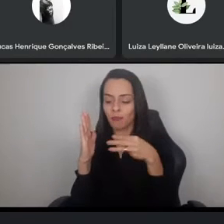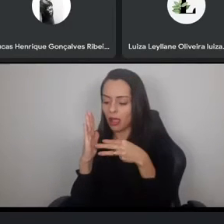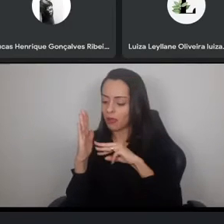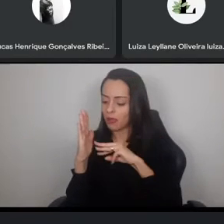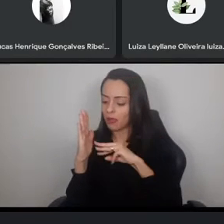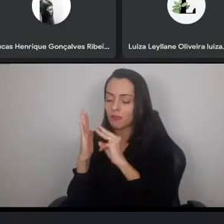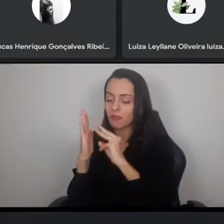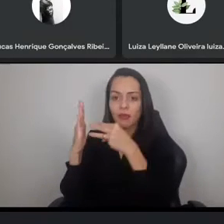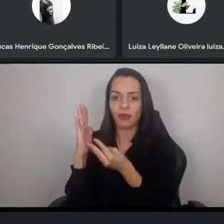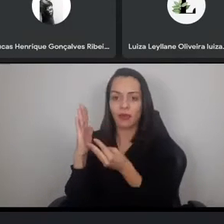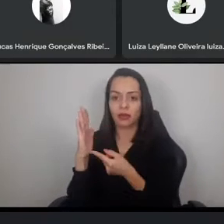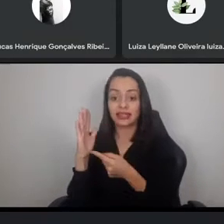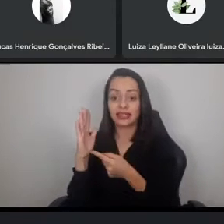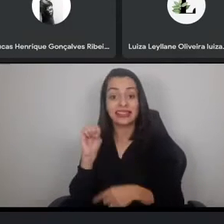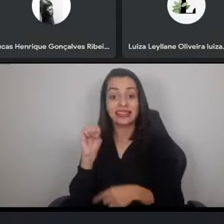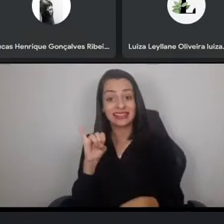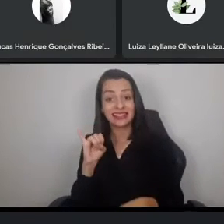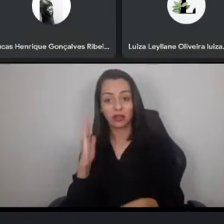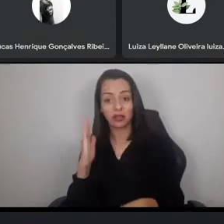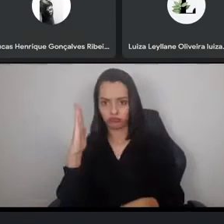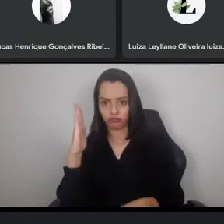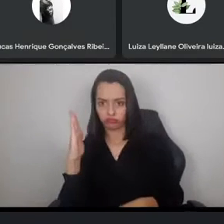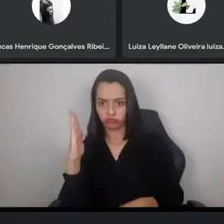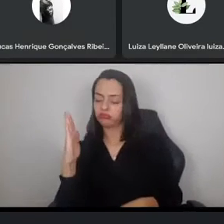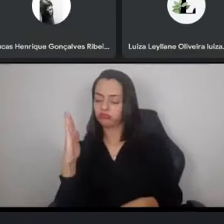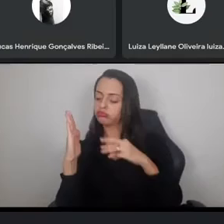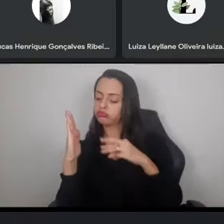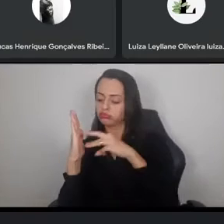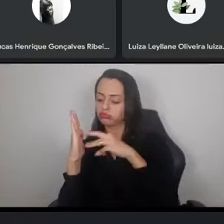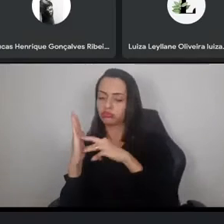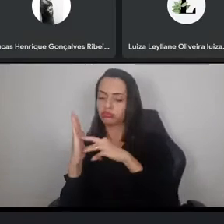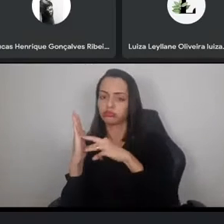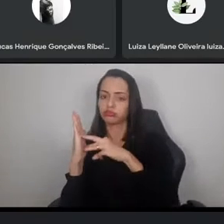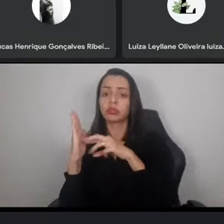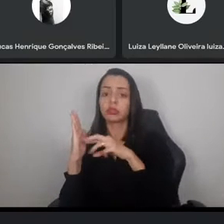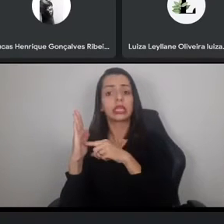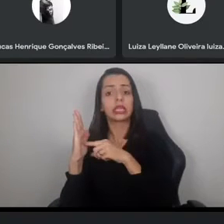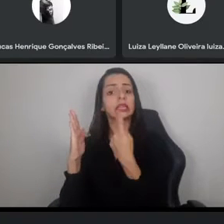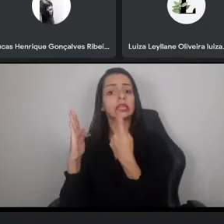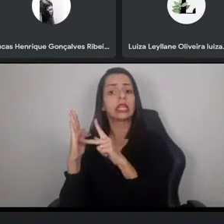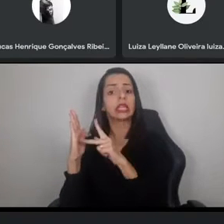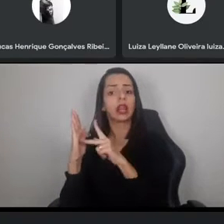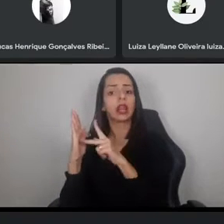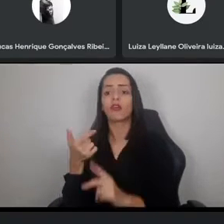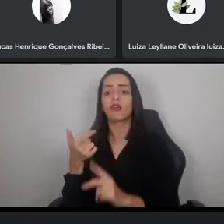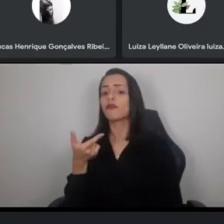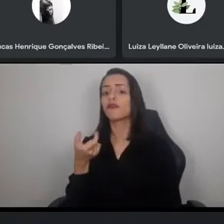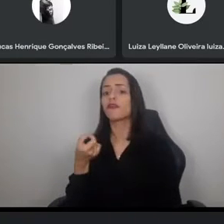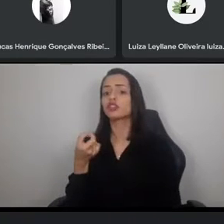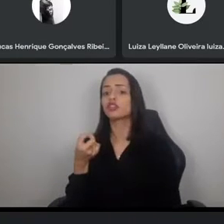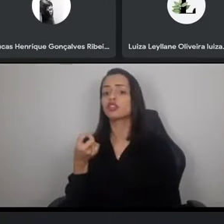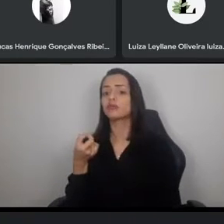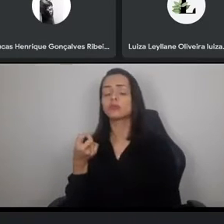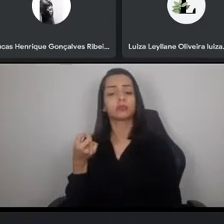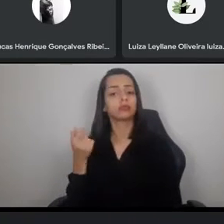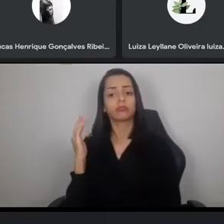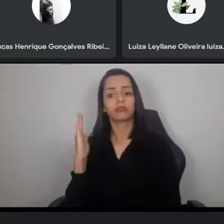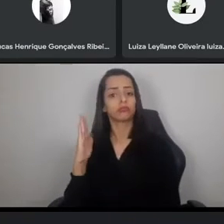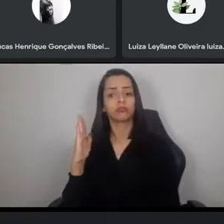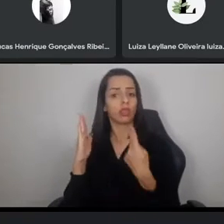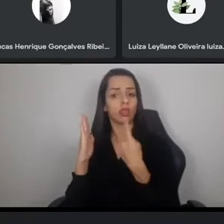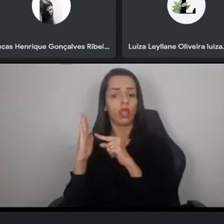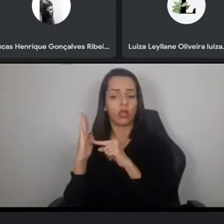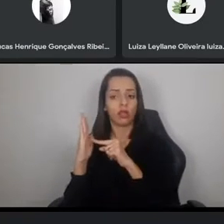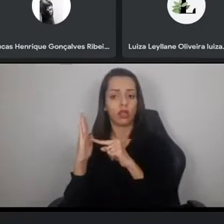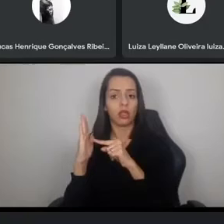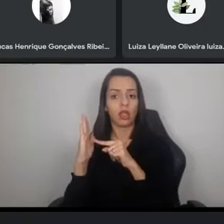10 ou 20 amperes, ela tem a capacidade de suporte, de isolação. Temos que ver também o fio. O fio,